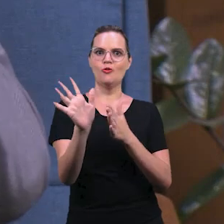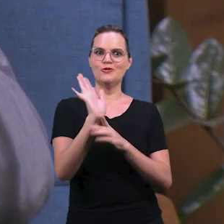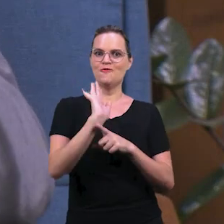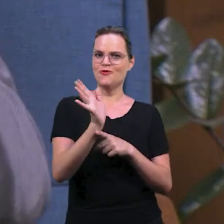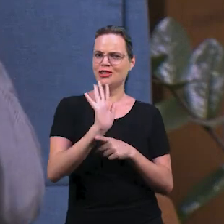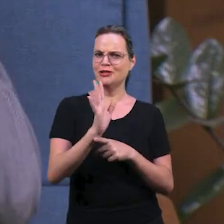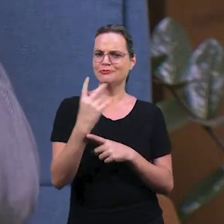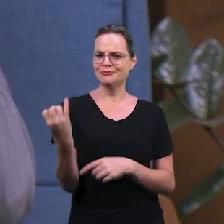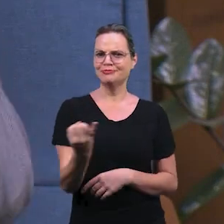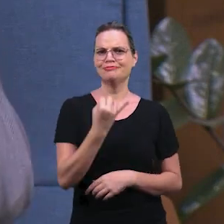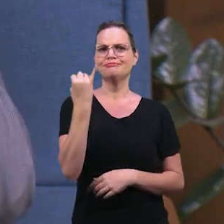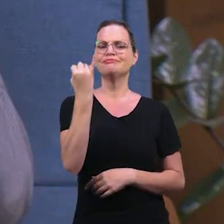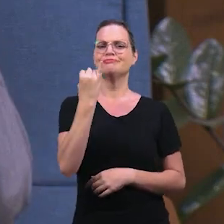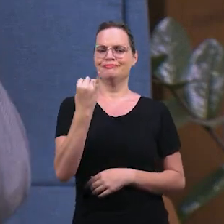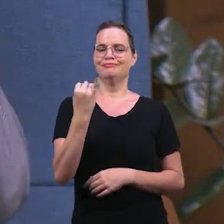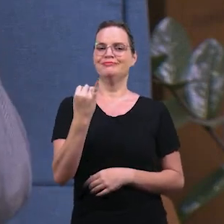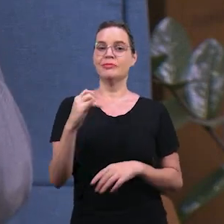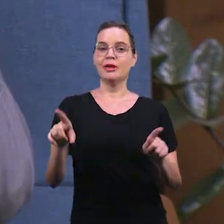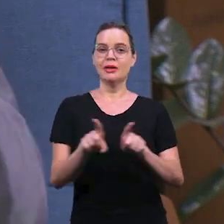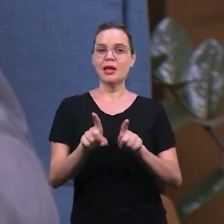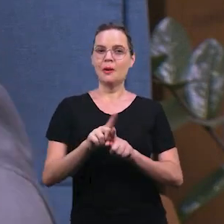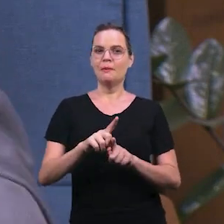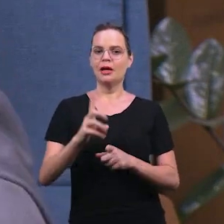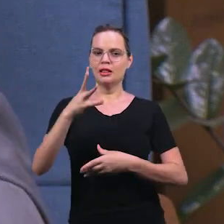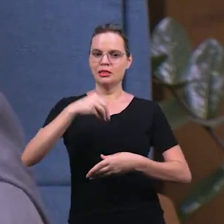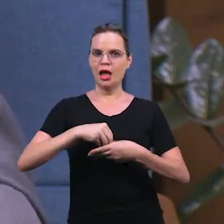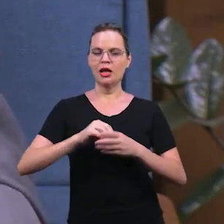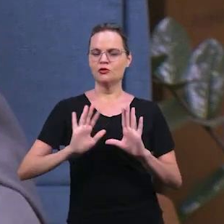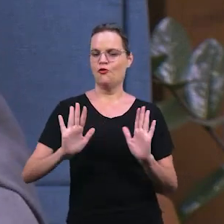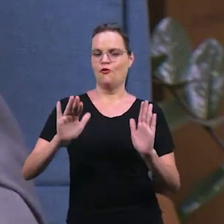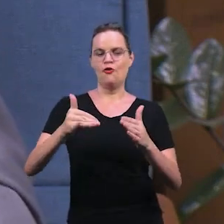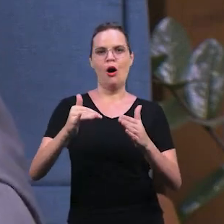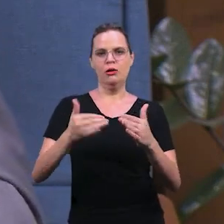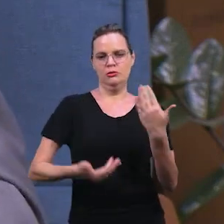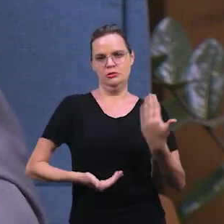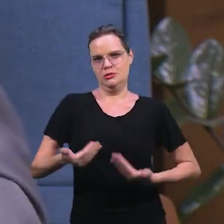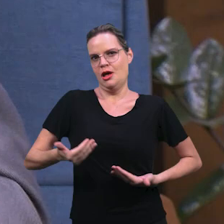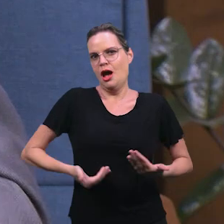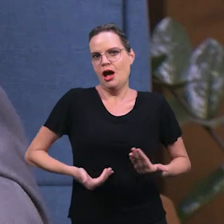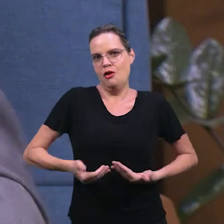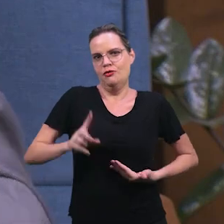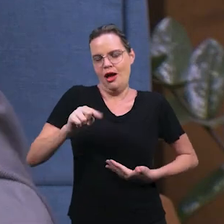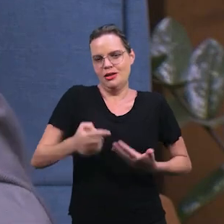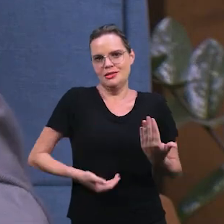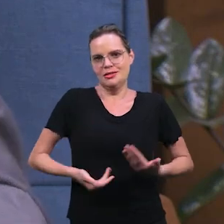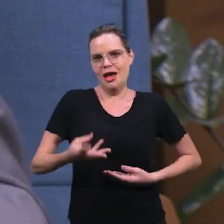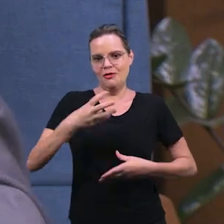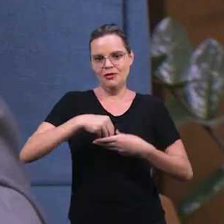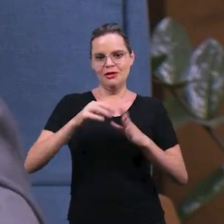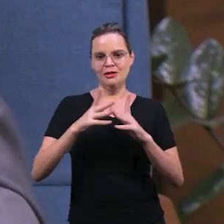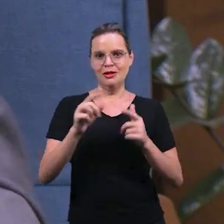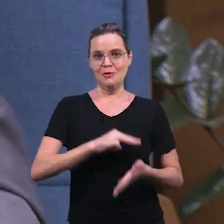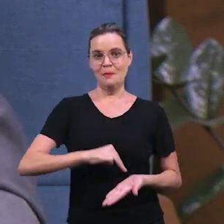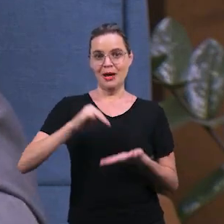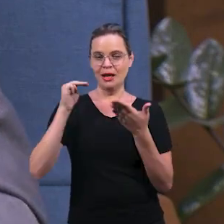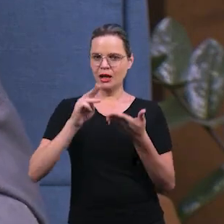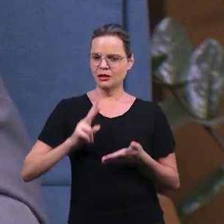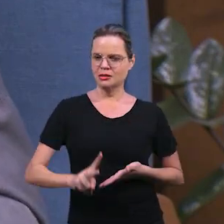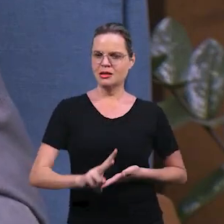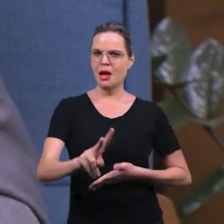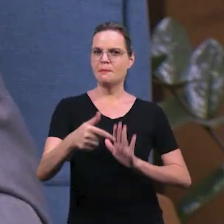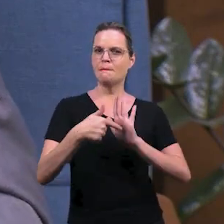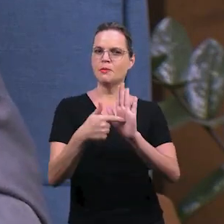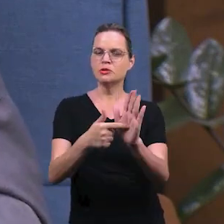conteúdos fantásticos, importantes para você. Naturalmente que o nosso público principal são os nossos irmãos, membros da Igreja Cristã Maranata,